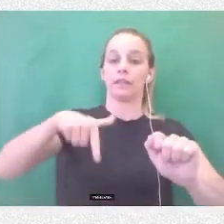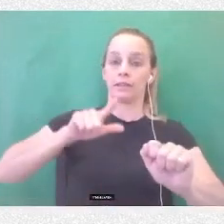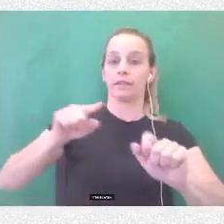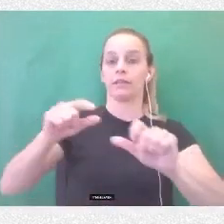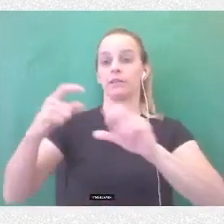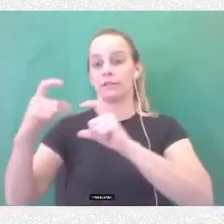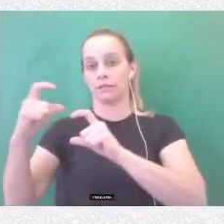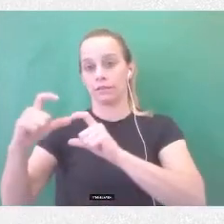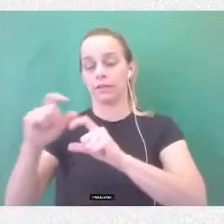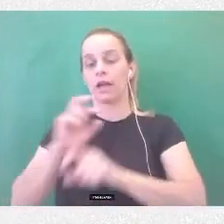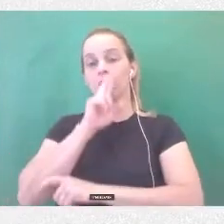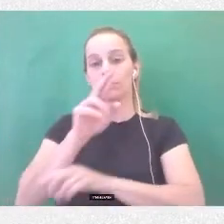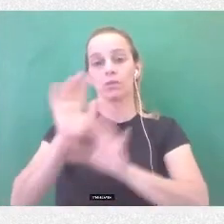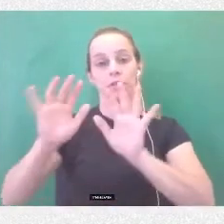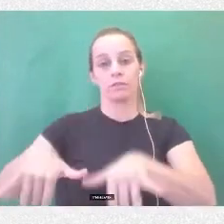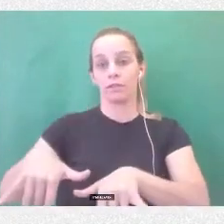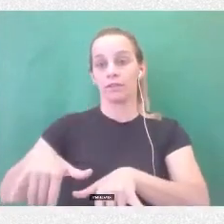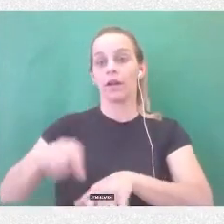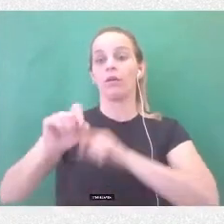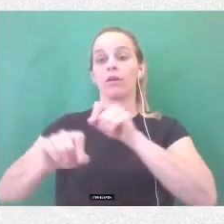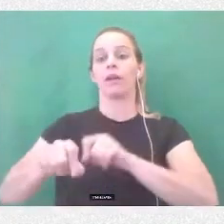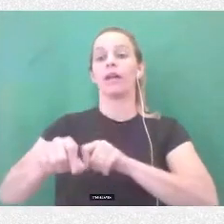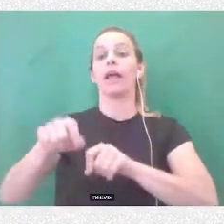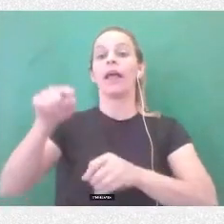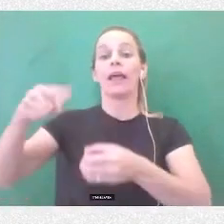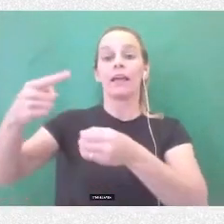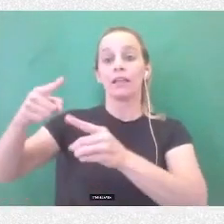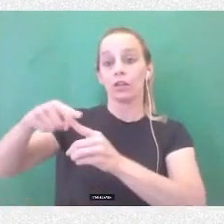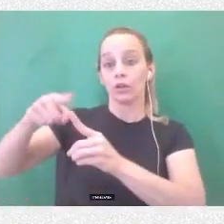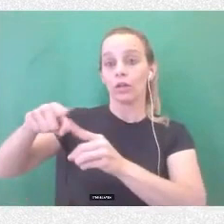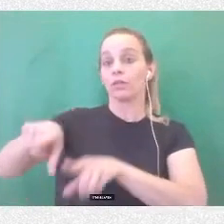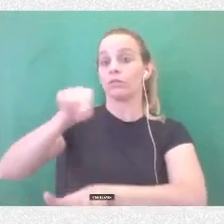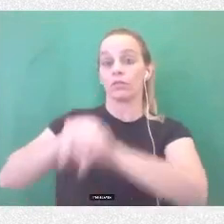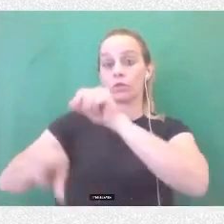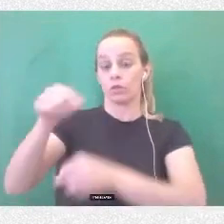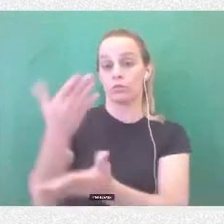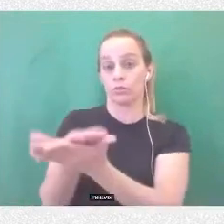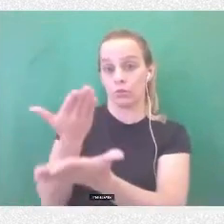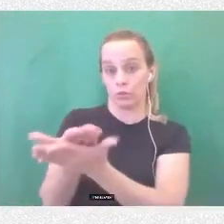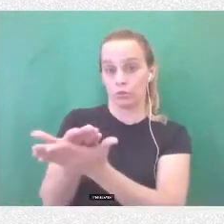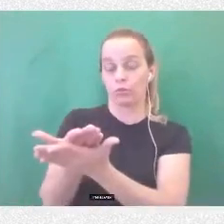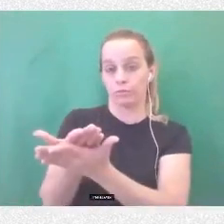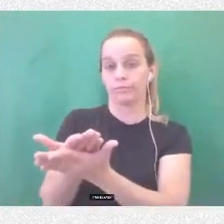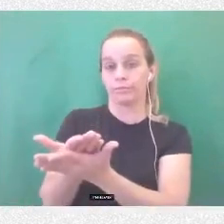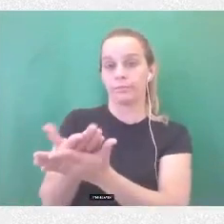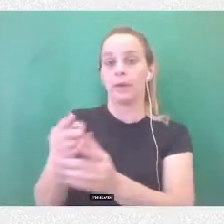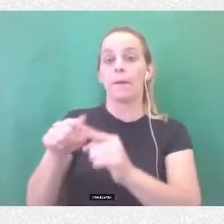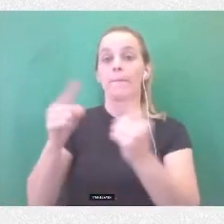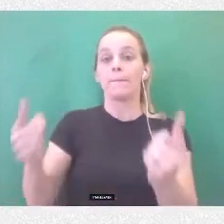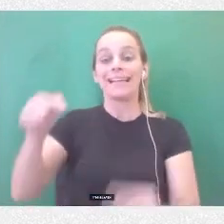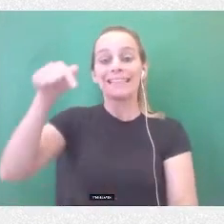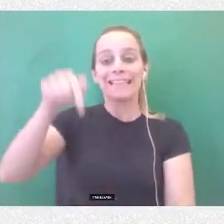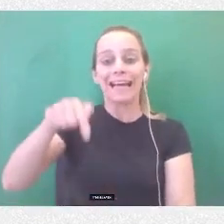resposta final de que o município seria escolhido para o estudo. Hoje, vou repetir a informação, nós temos aplicados aqui em Toledo